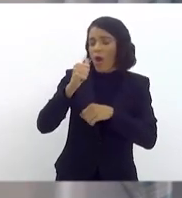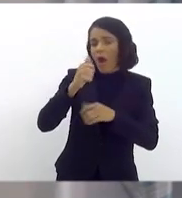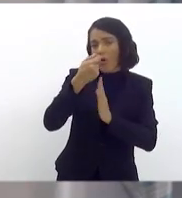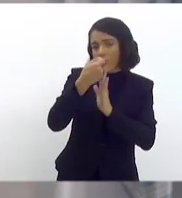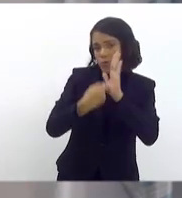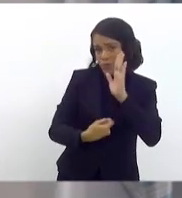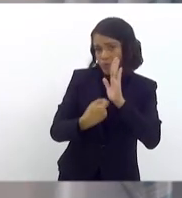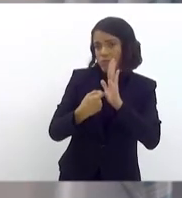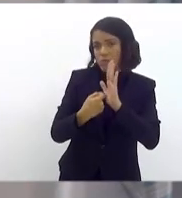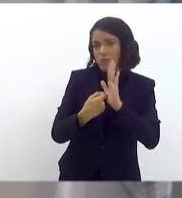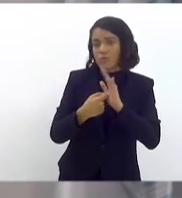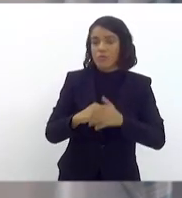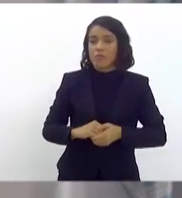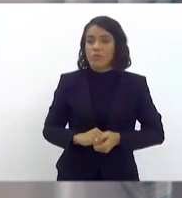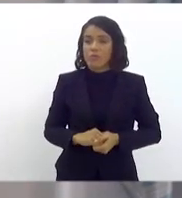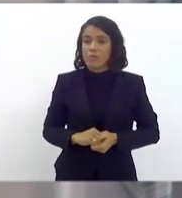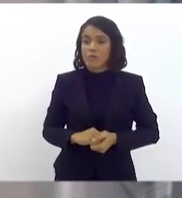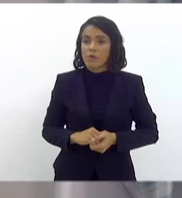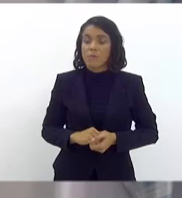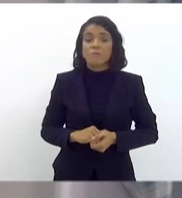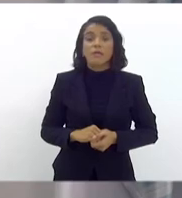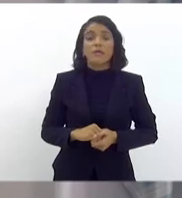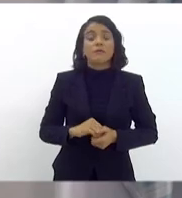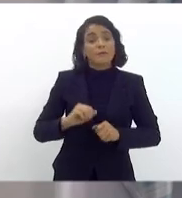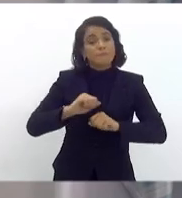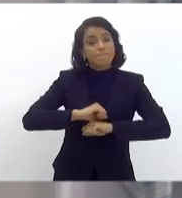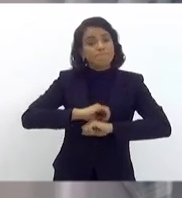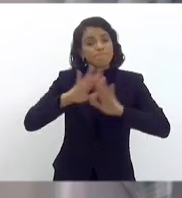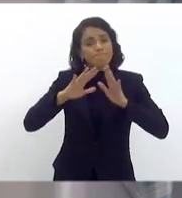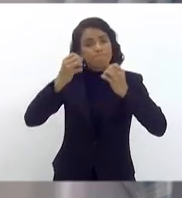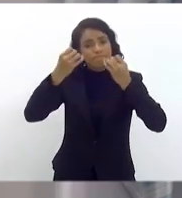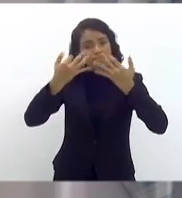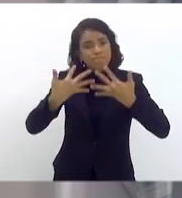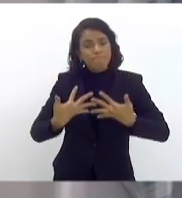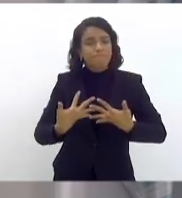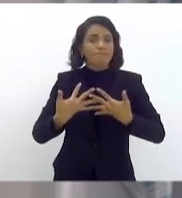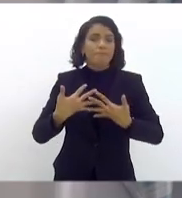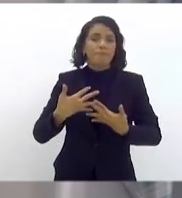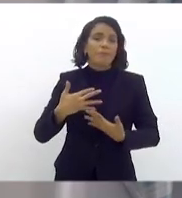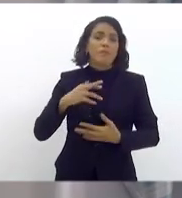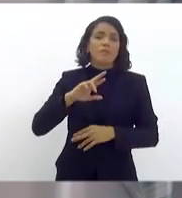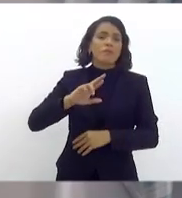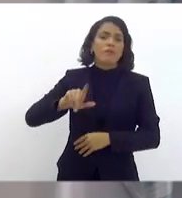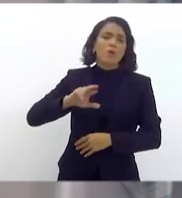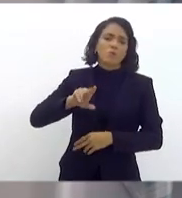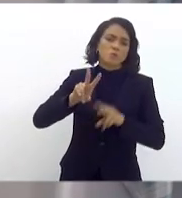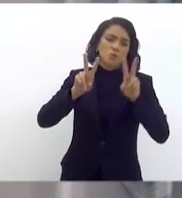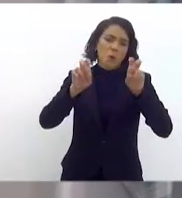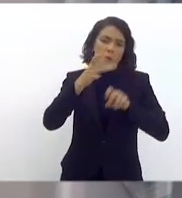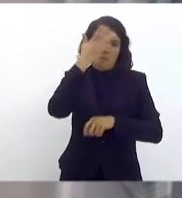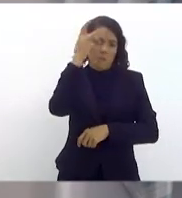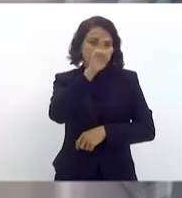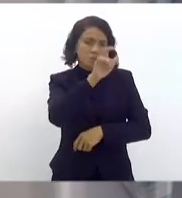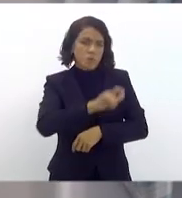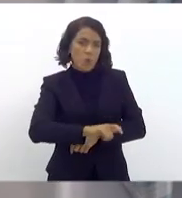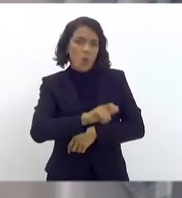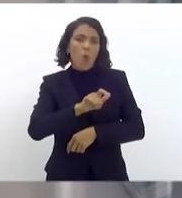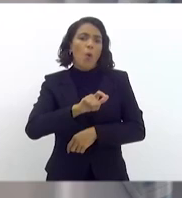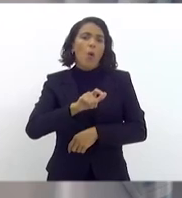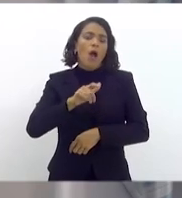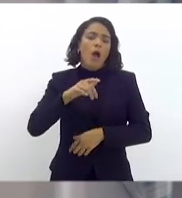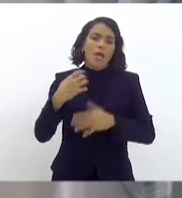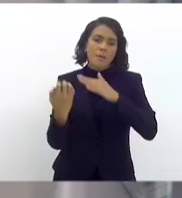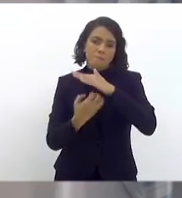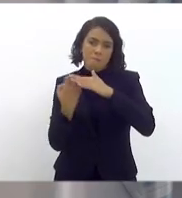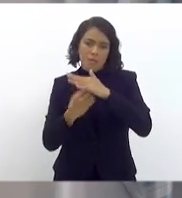proposto isso, mas que se deixe claro, não sob determinada pessoa jurídica ou sob